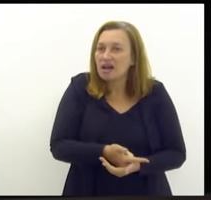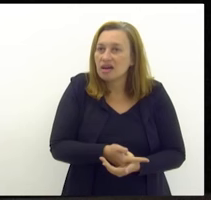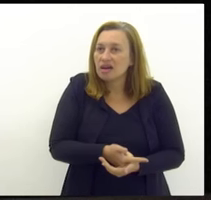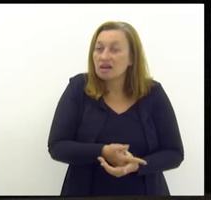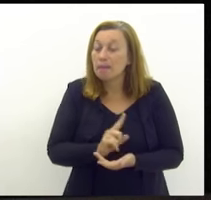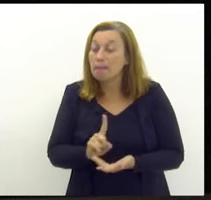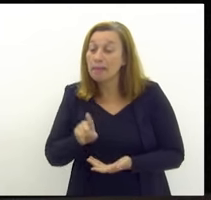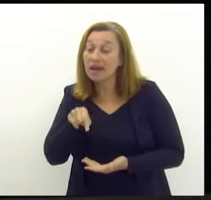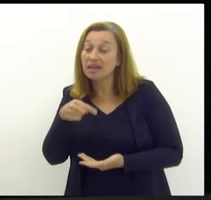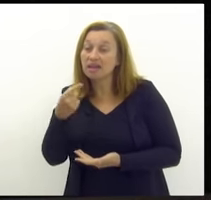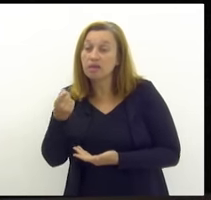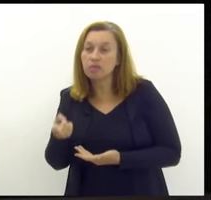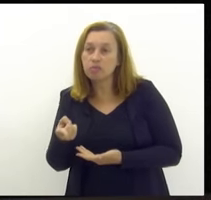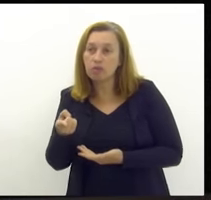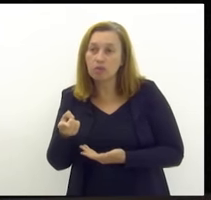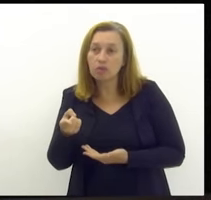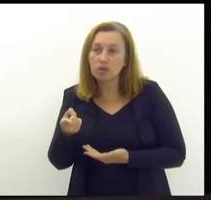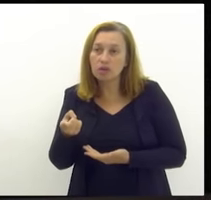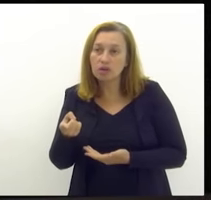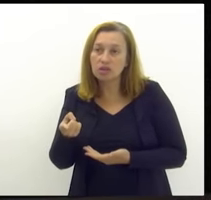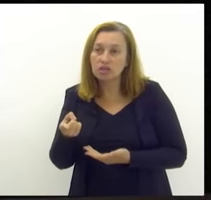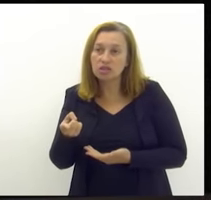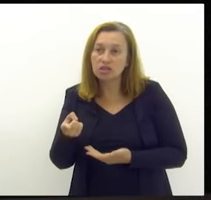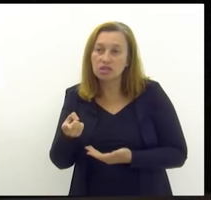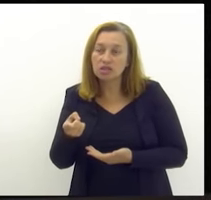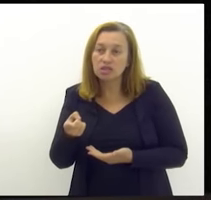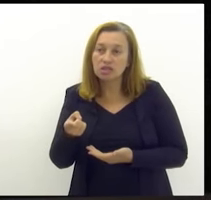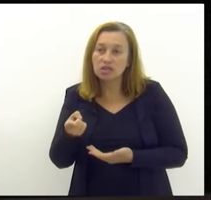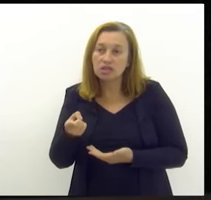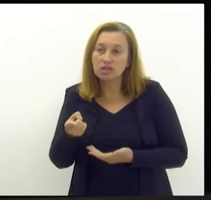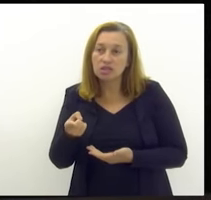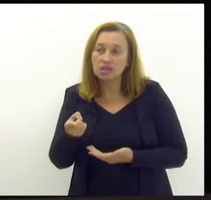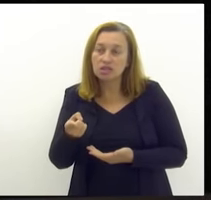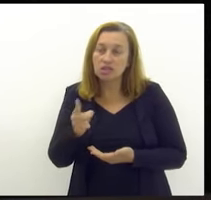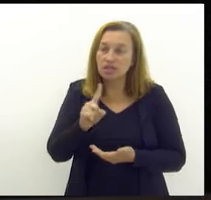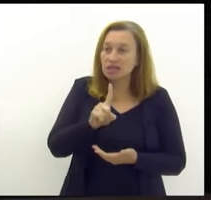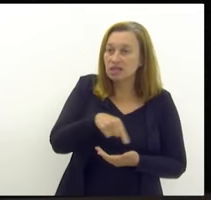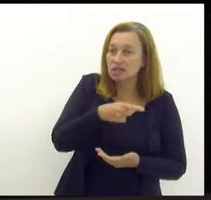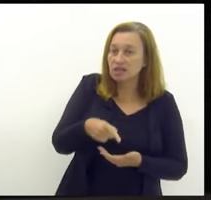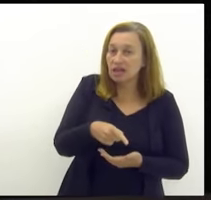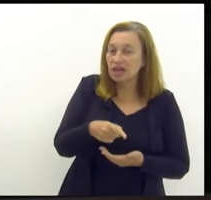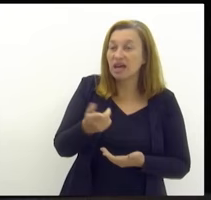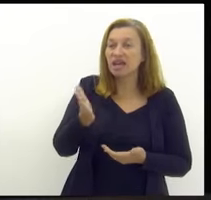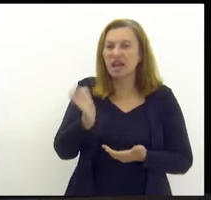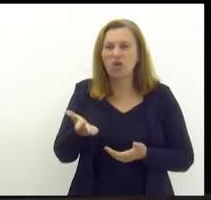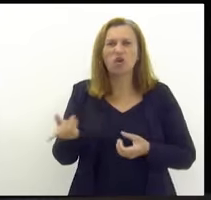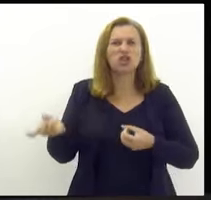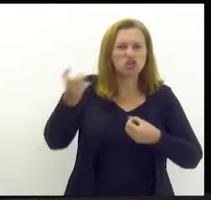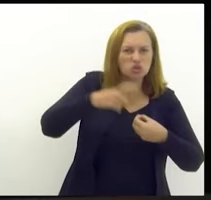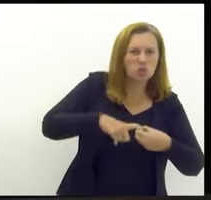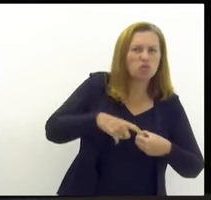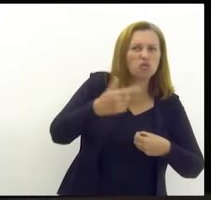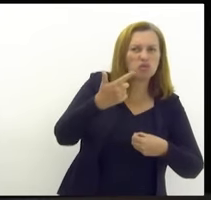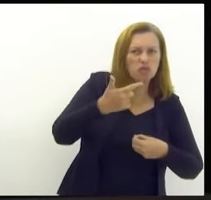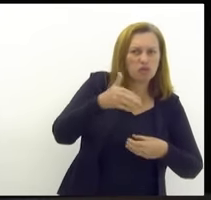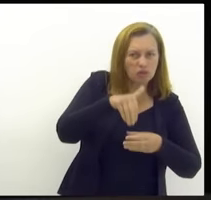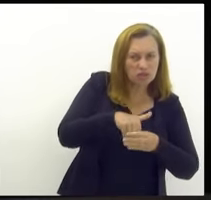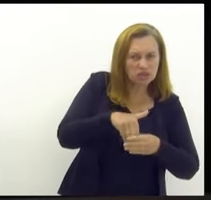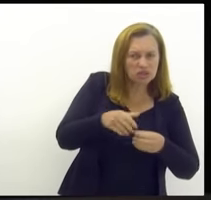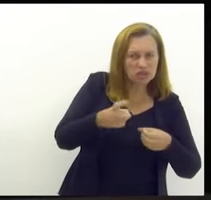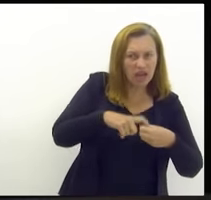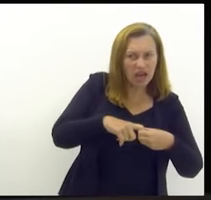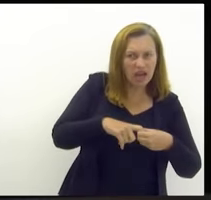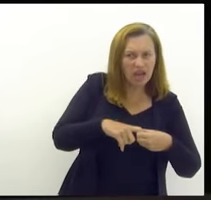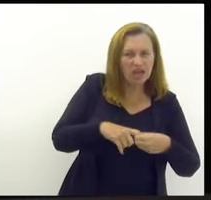para depois caçar o pagamento e agora para implantar novamente Essa ordem partiu de quem